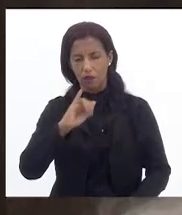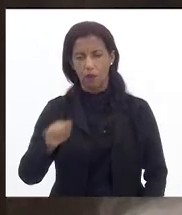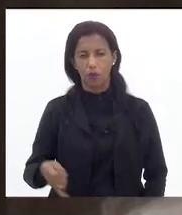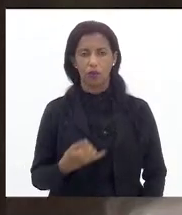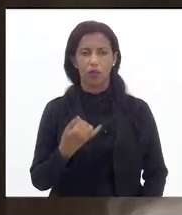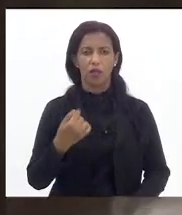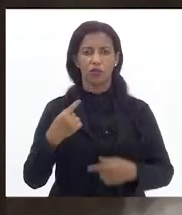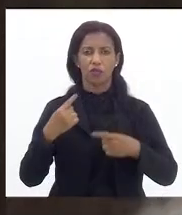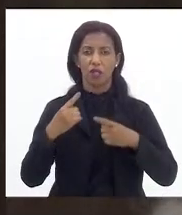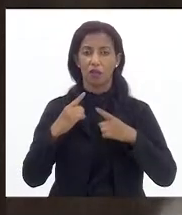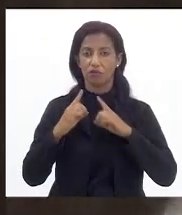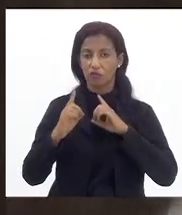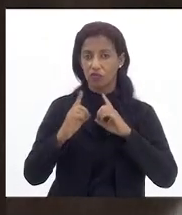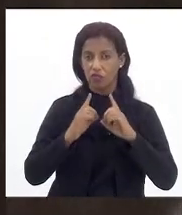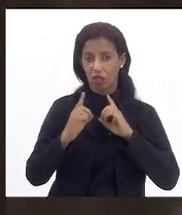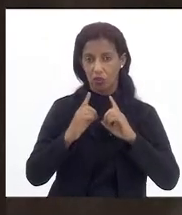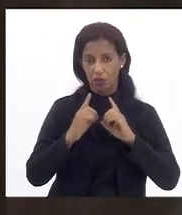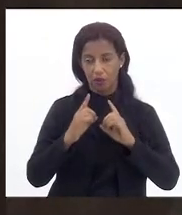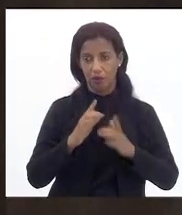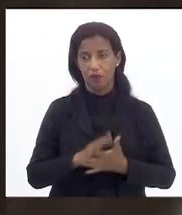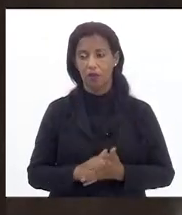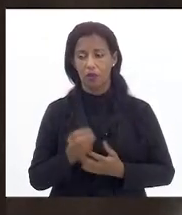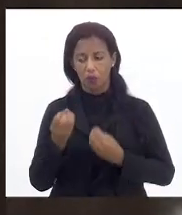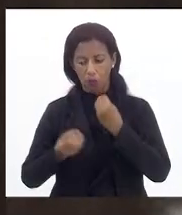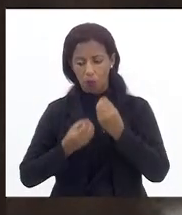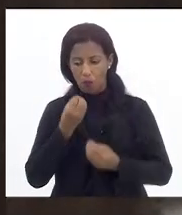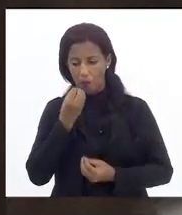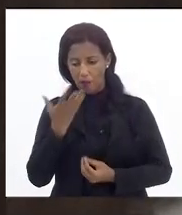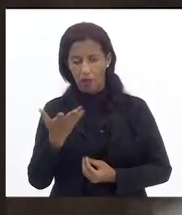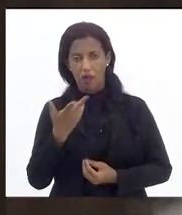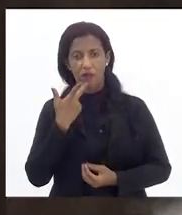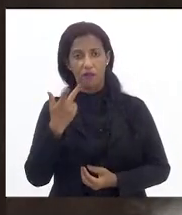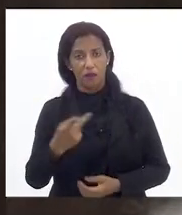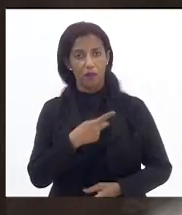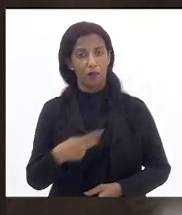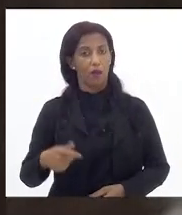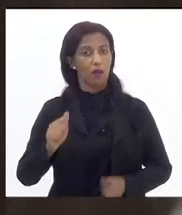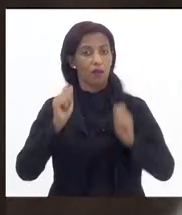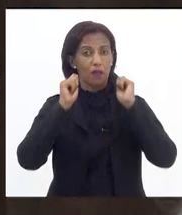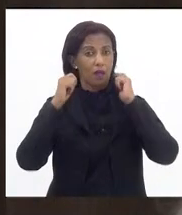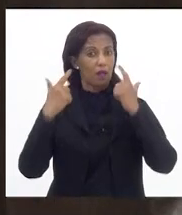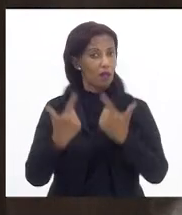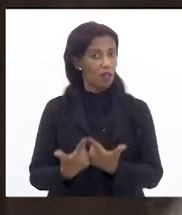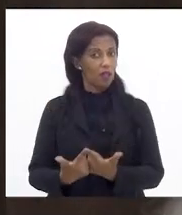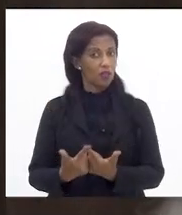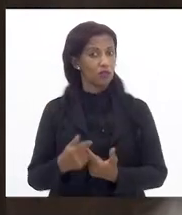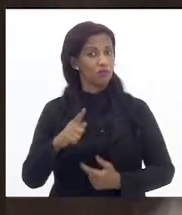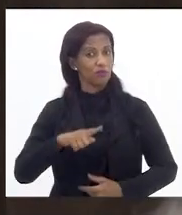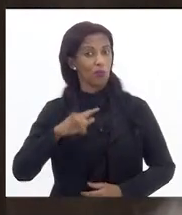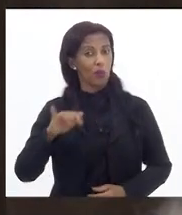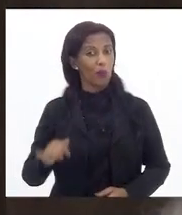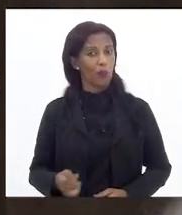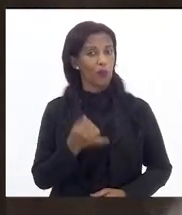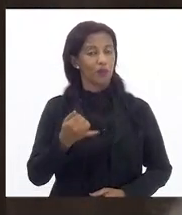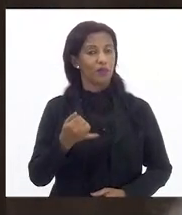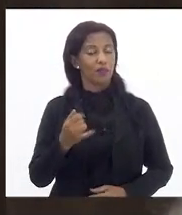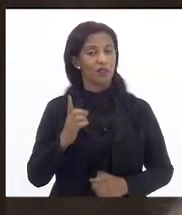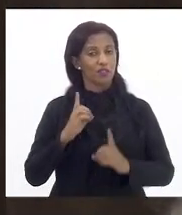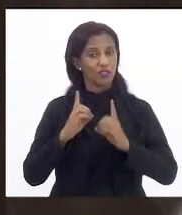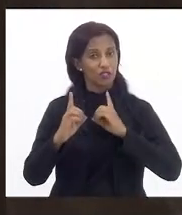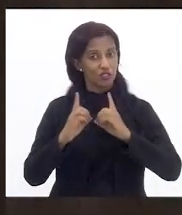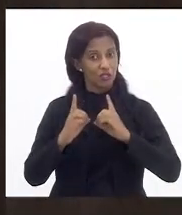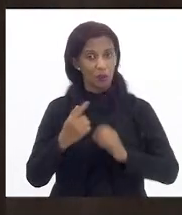dialogando como bem falou o presidente aqui alerj nós estamos tendo possibilidade de alugar